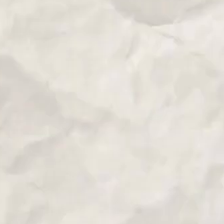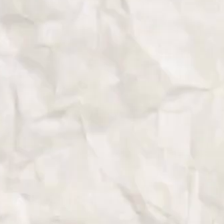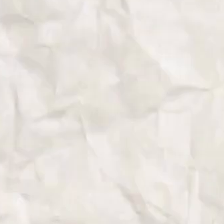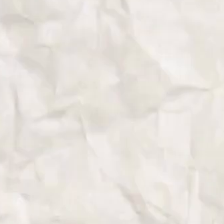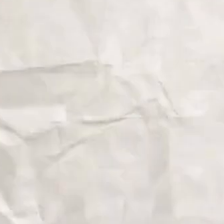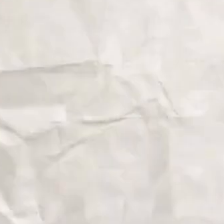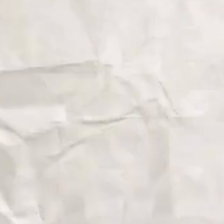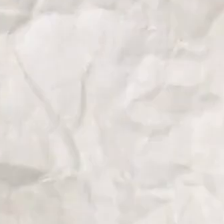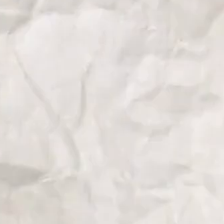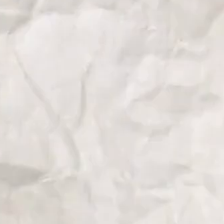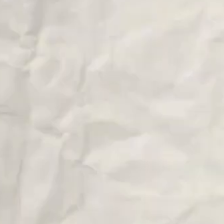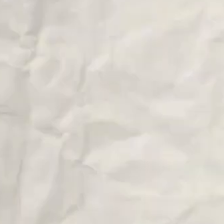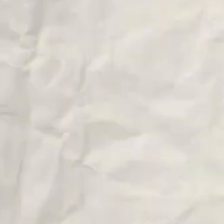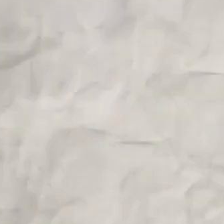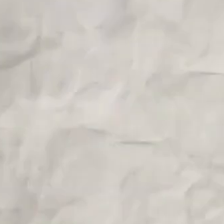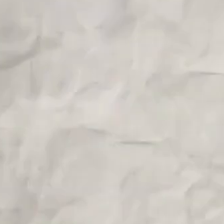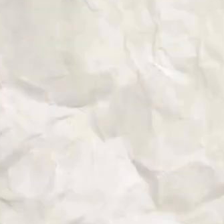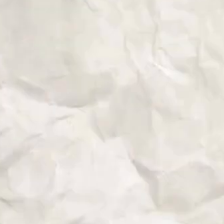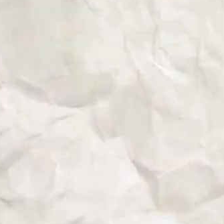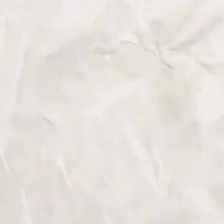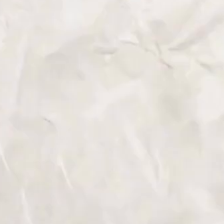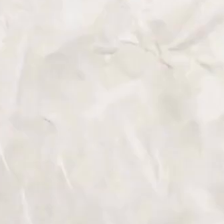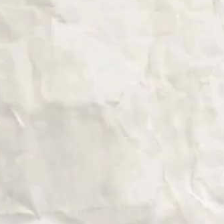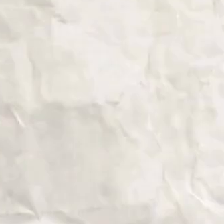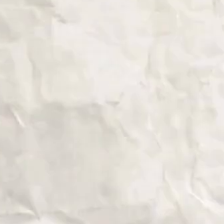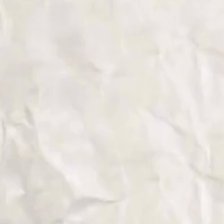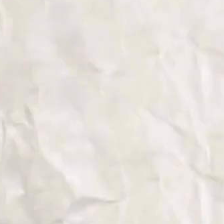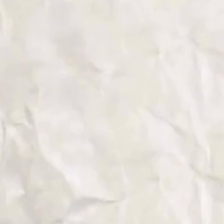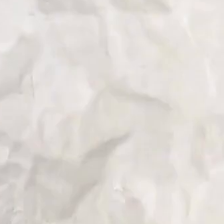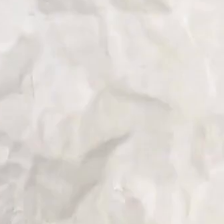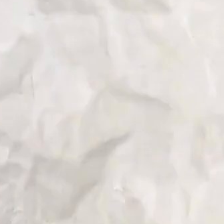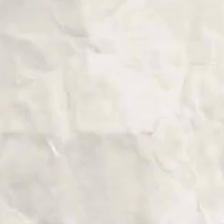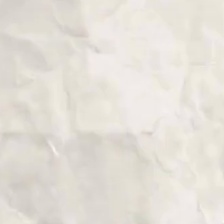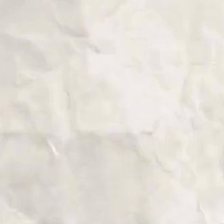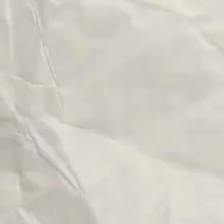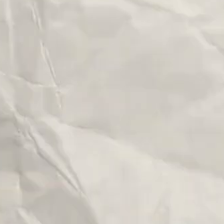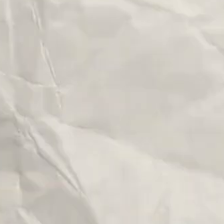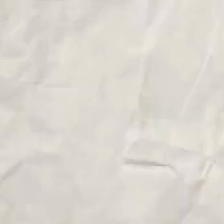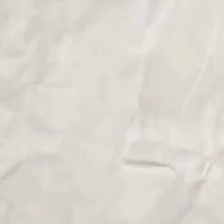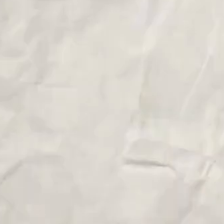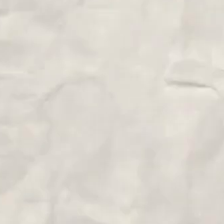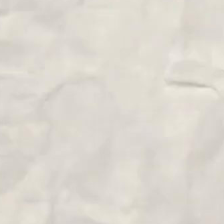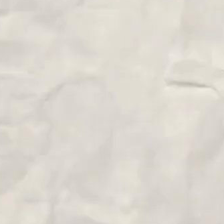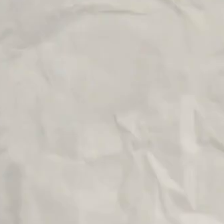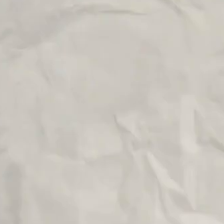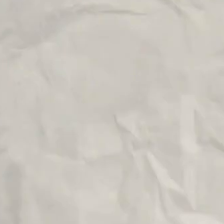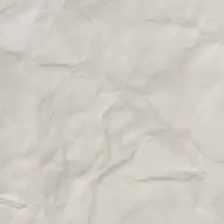Nos últimos dias a gente tem falado bastante por aqui da mesa diretora, mas você sabe o que ela faz?